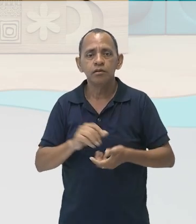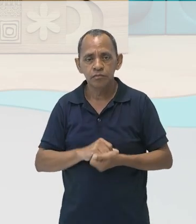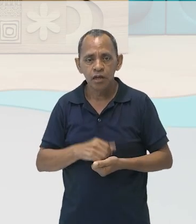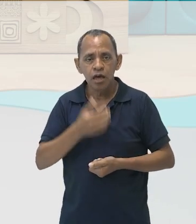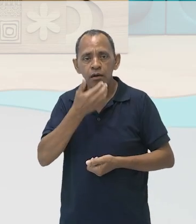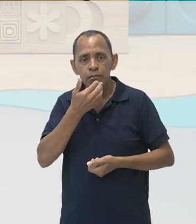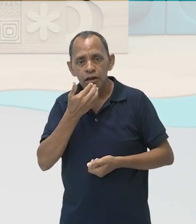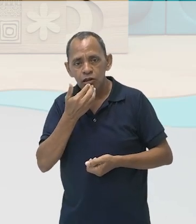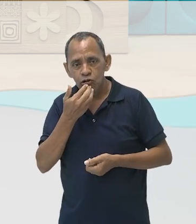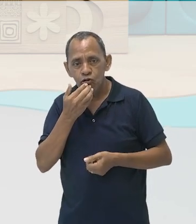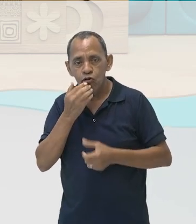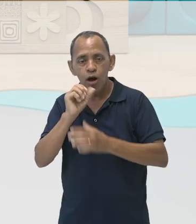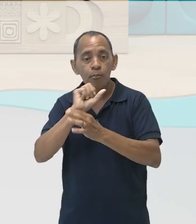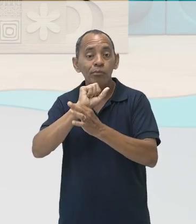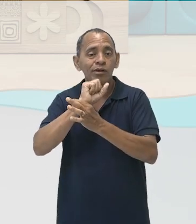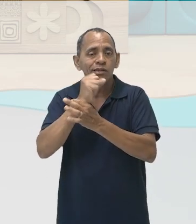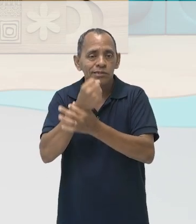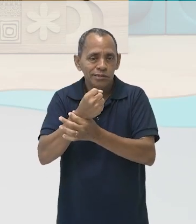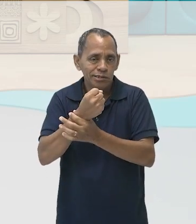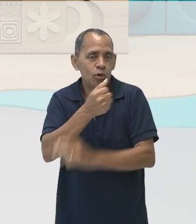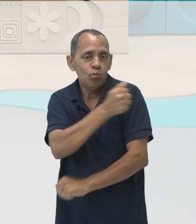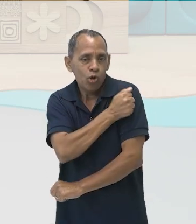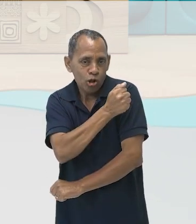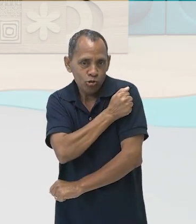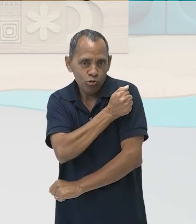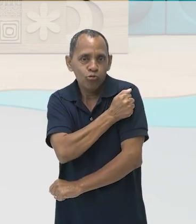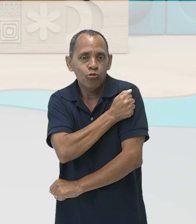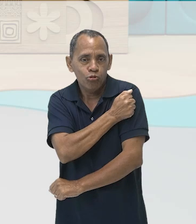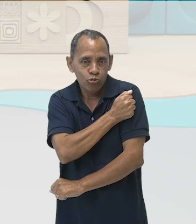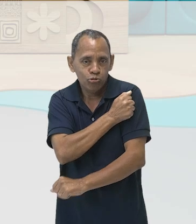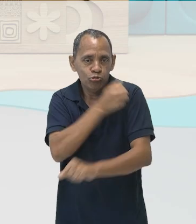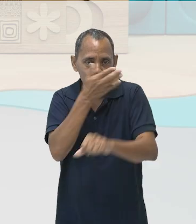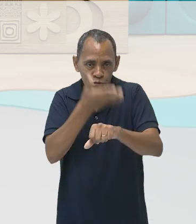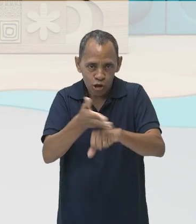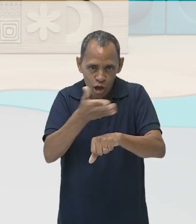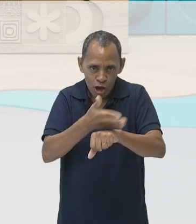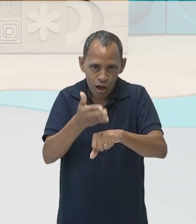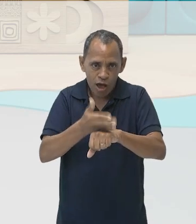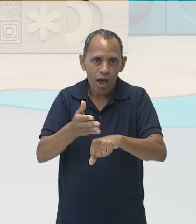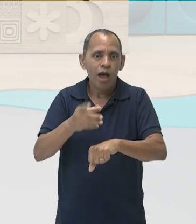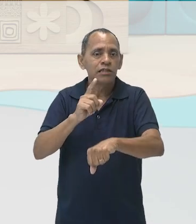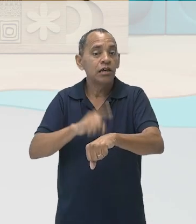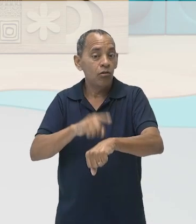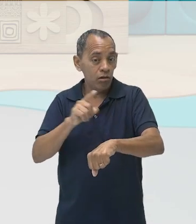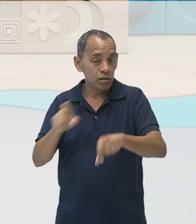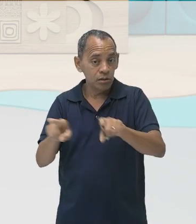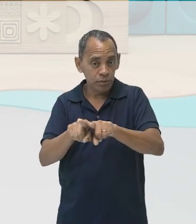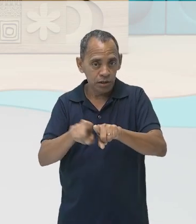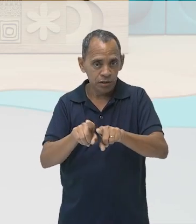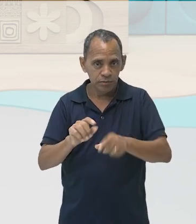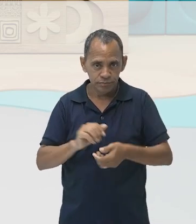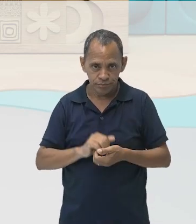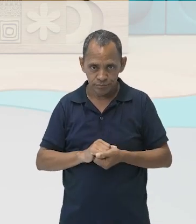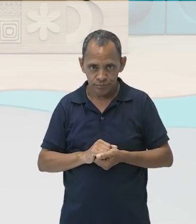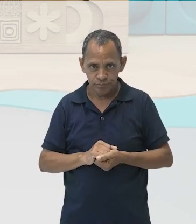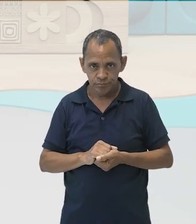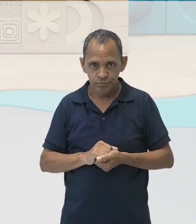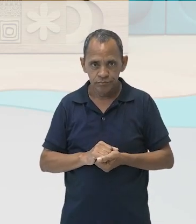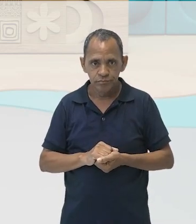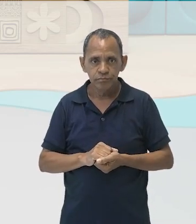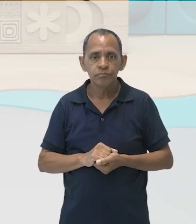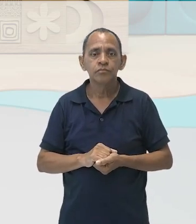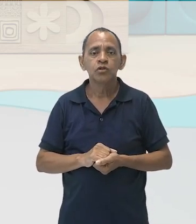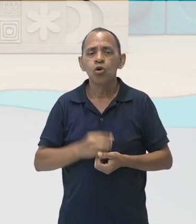também uma proteção para o aluno na hora de executar certos exercícios, ok? Agora falando sobre as séries